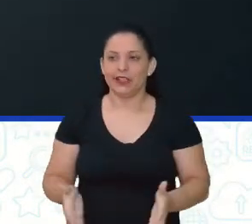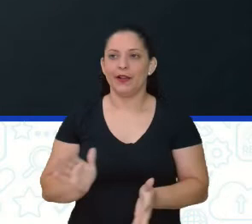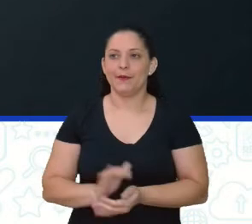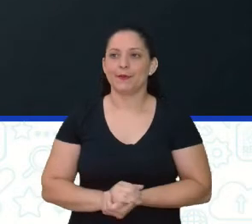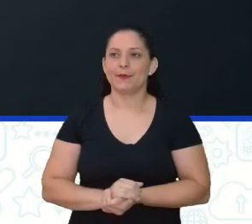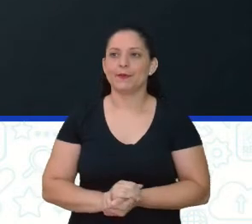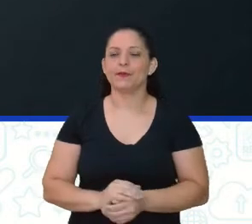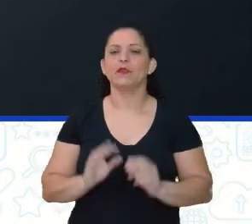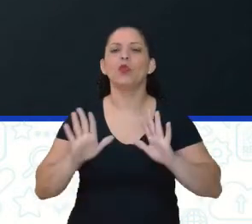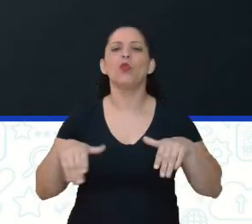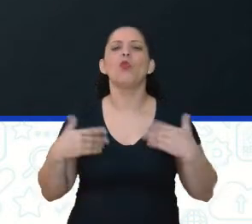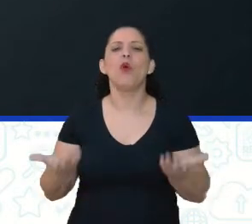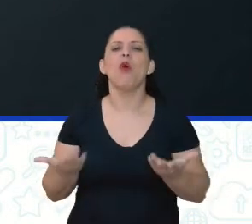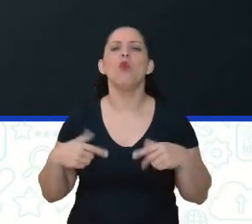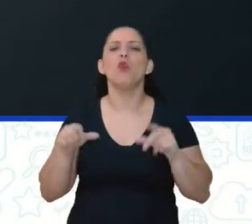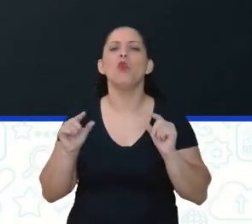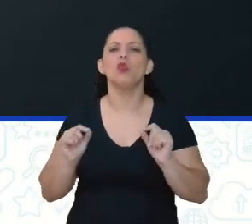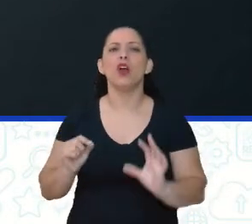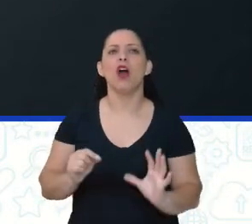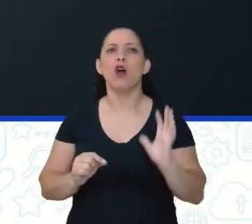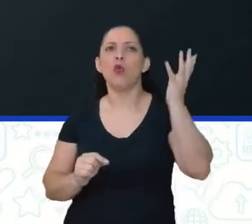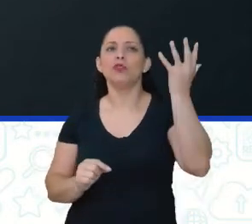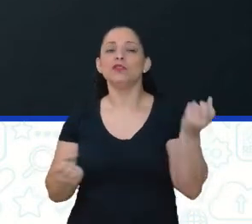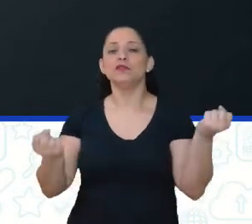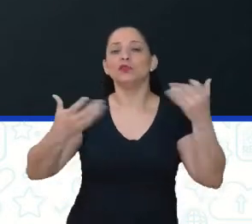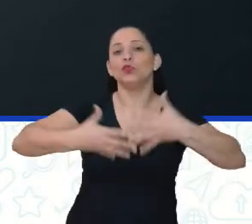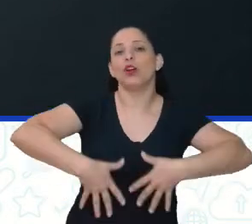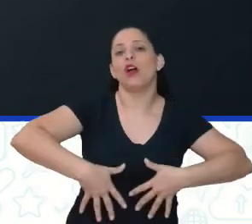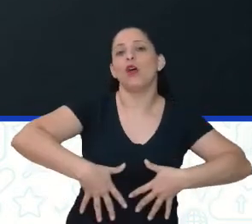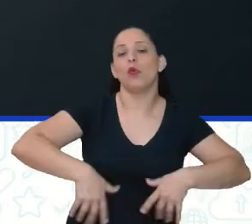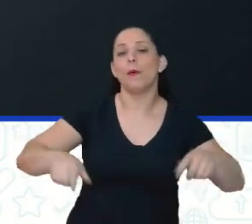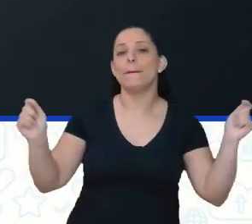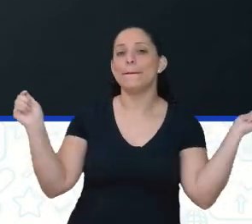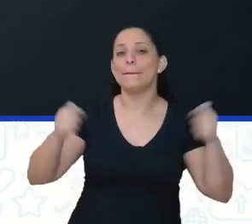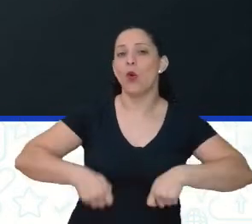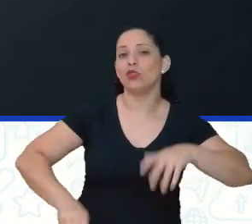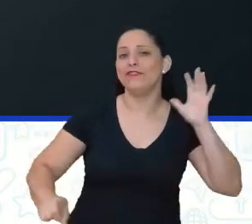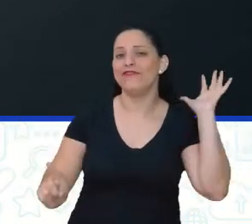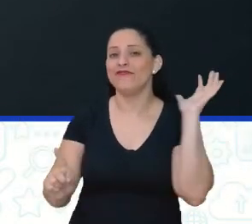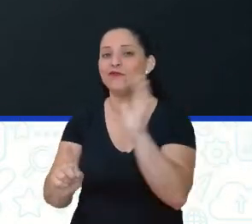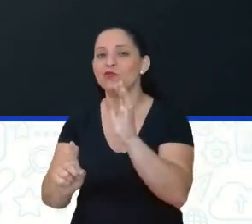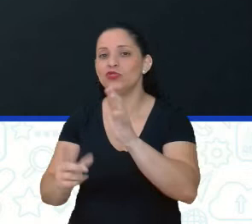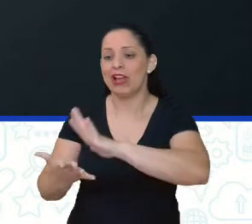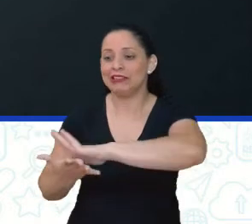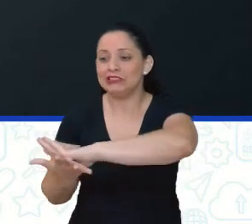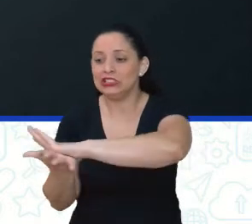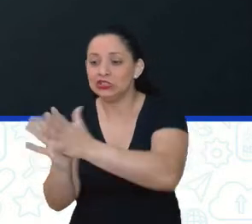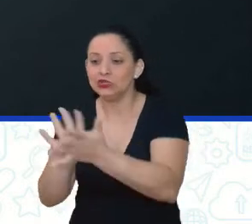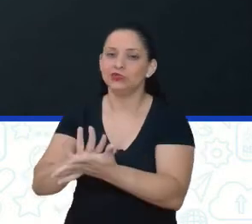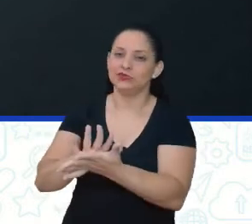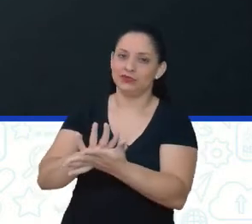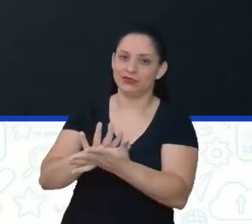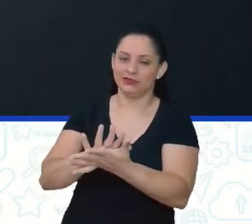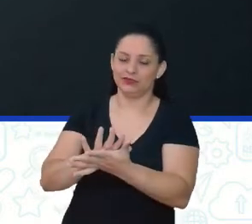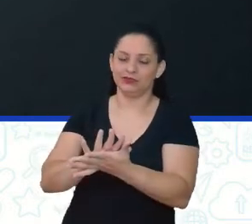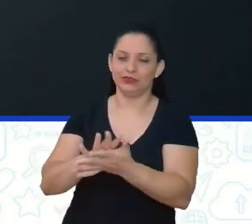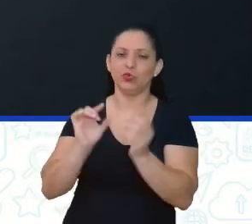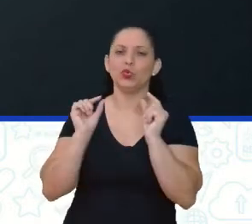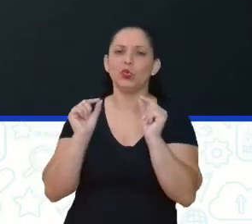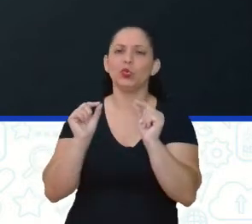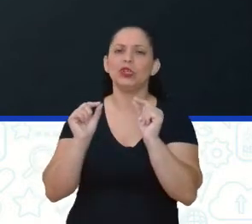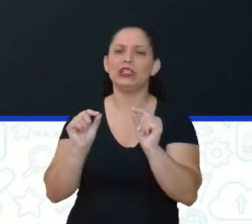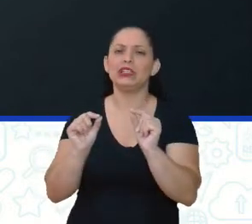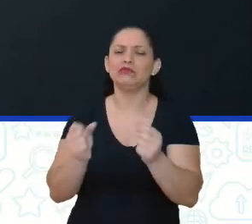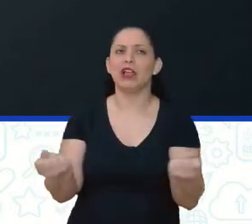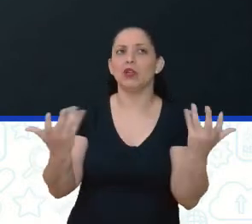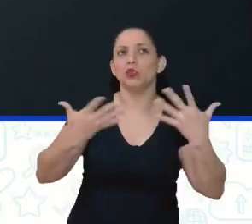que fenômenos naturais comuns podem resultar em desastres naturais? Então, quais são os